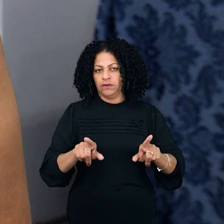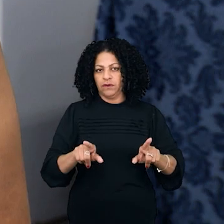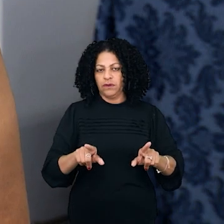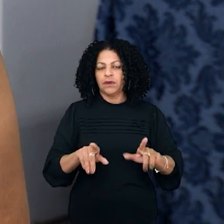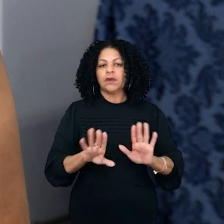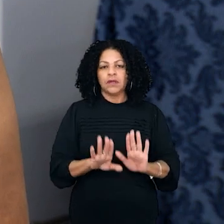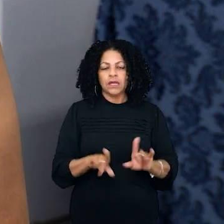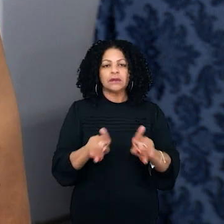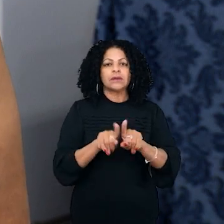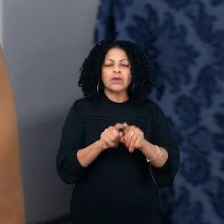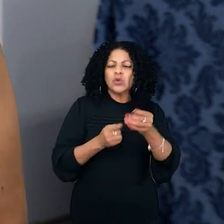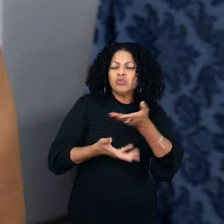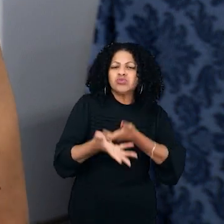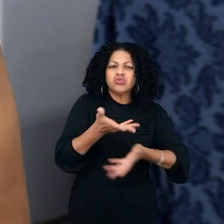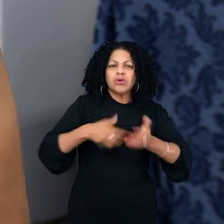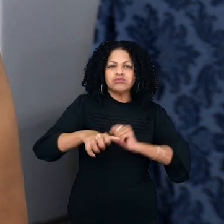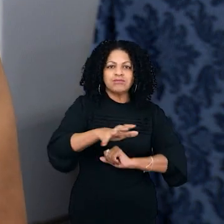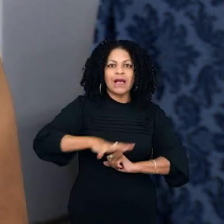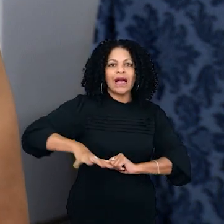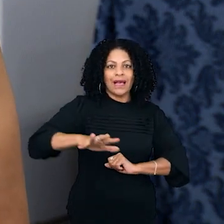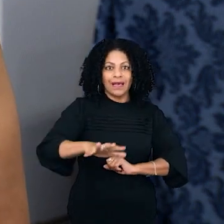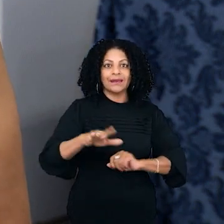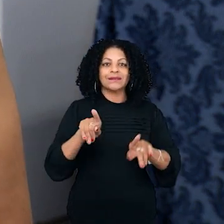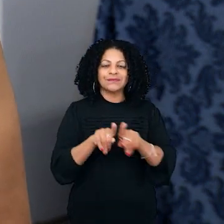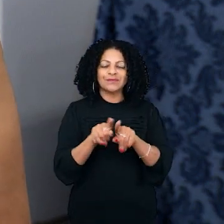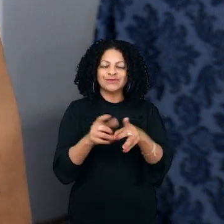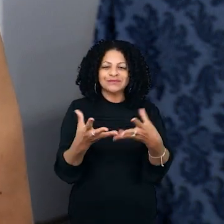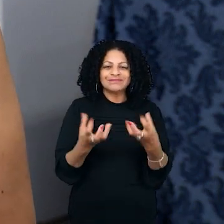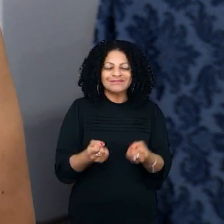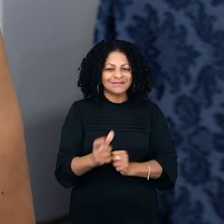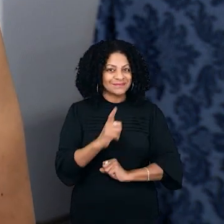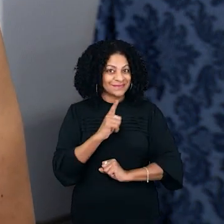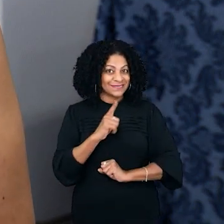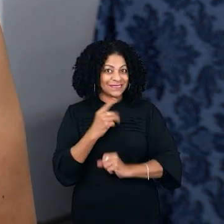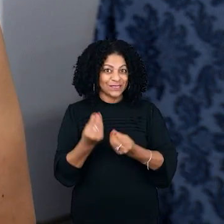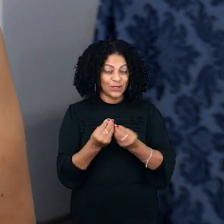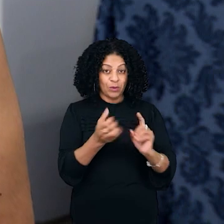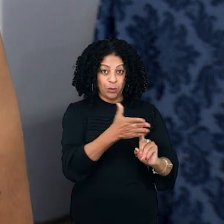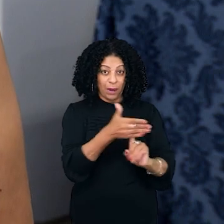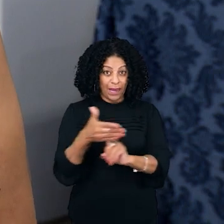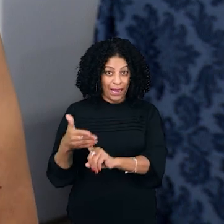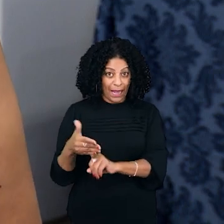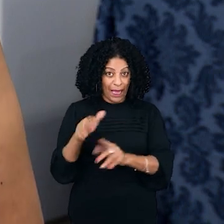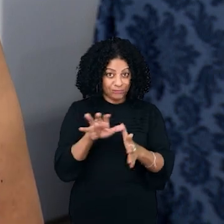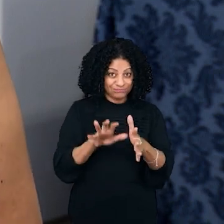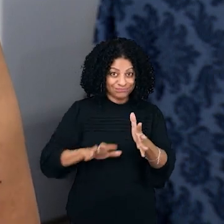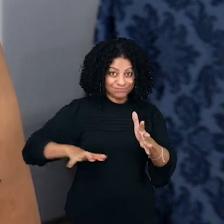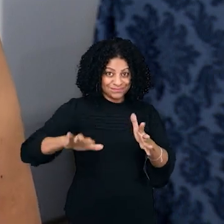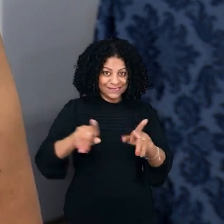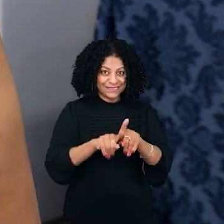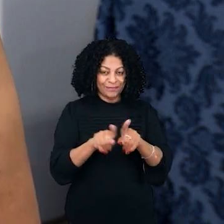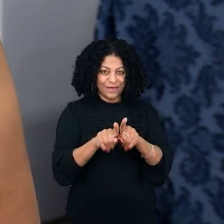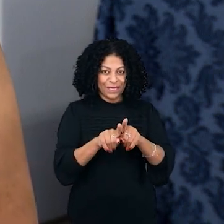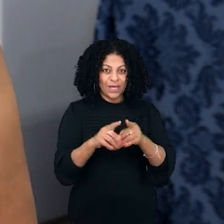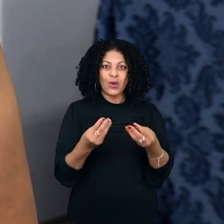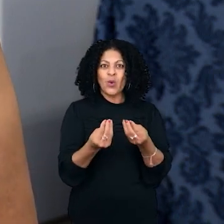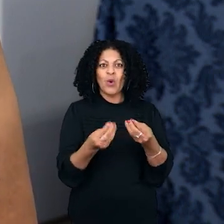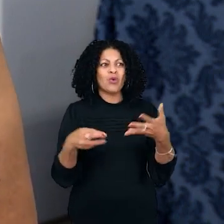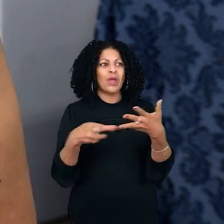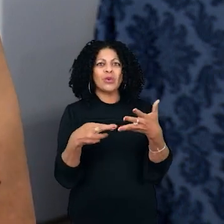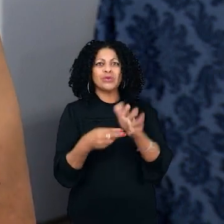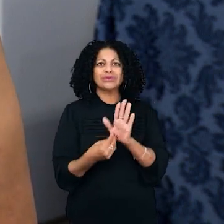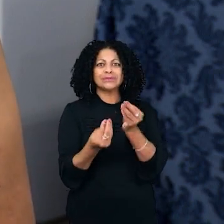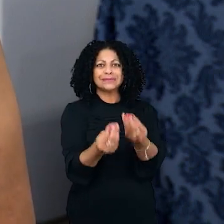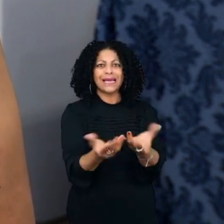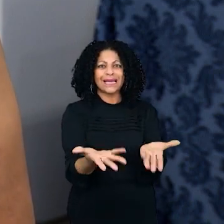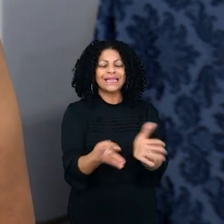específico. A gente que fundamenta tudo, intermedia com a área para adquirir, com a CETIM, na área de tecnologia, para ver qual é o recurso